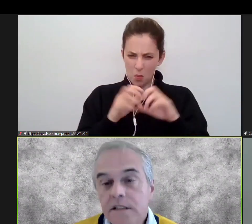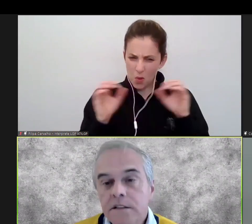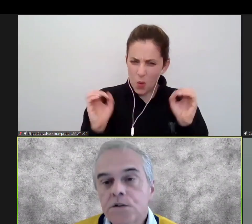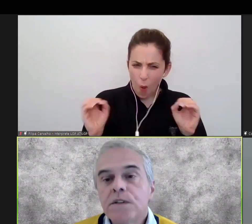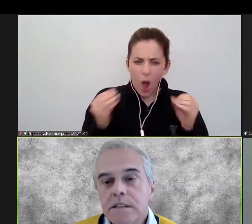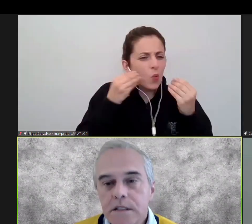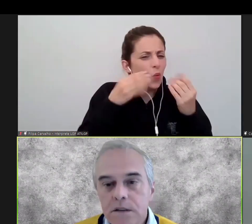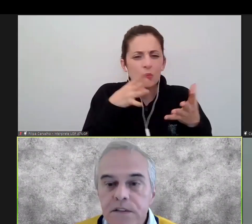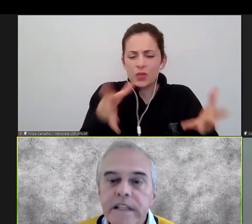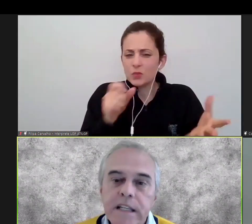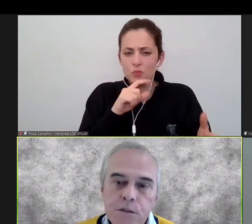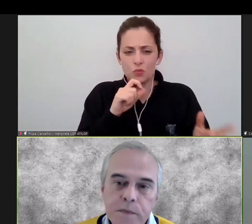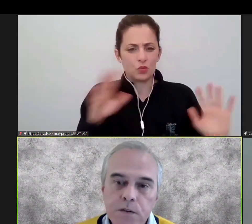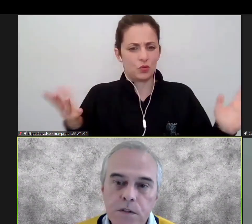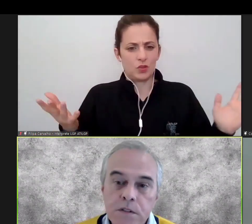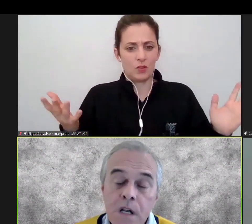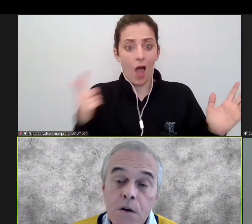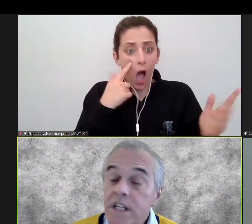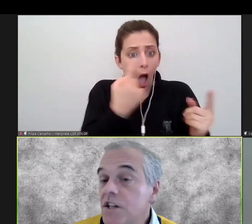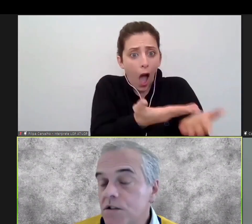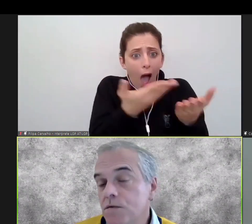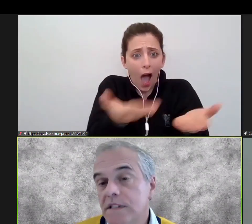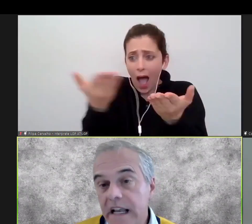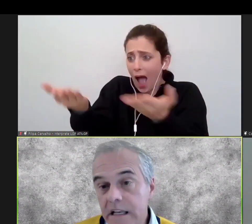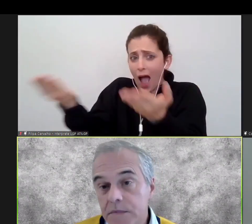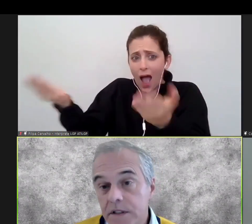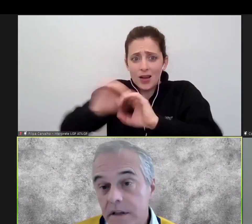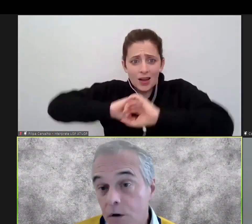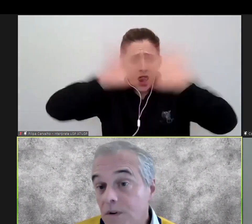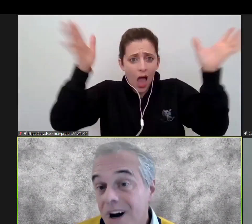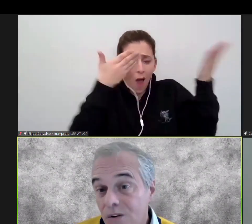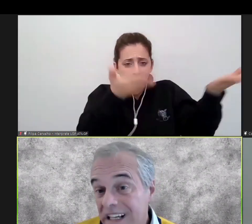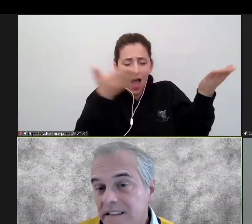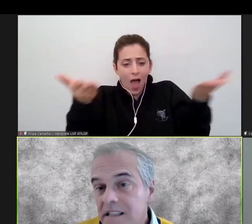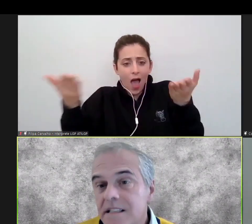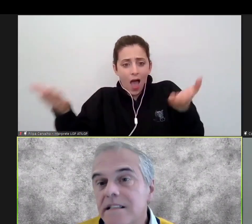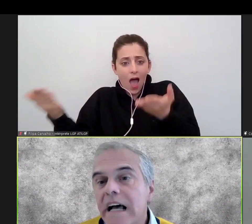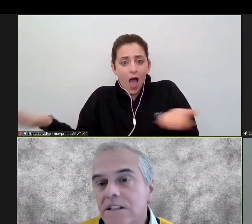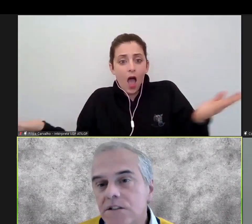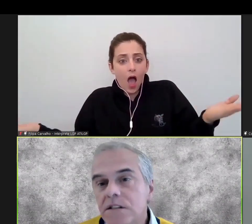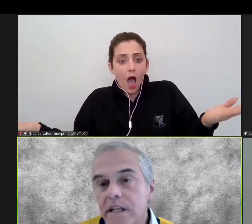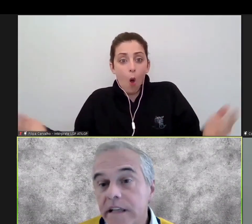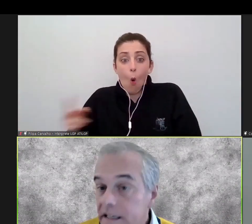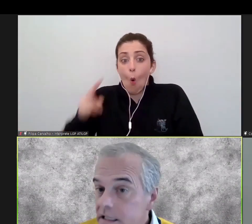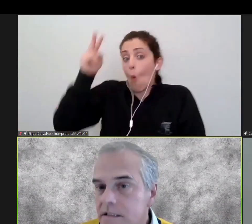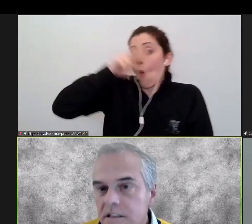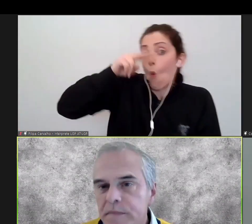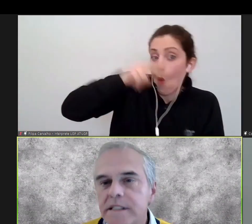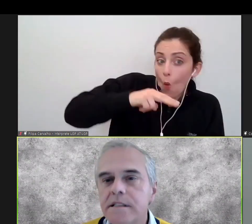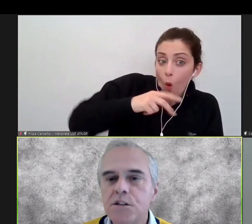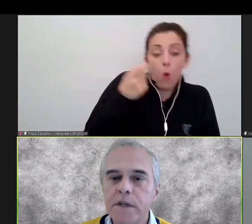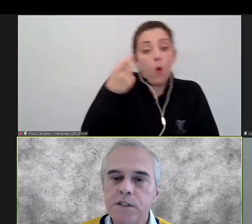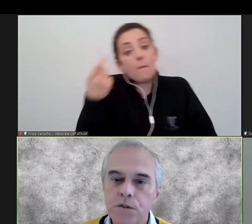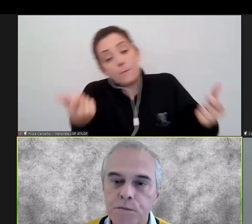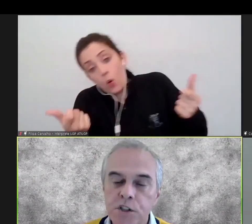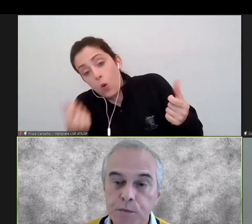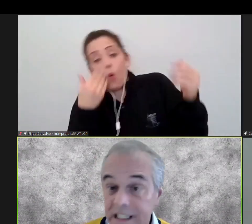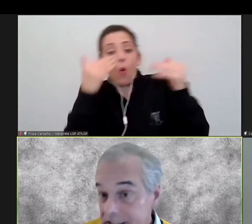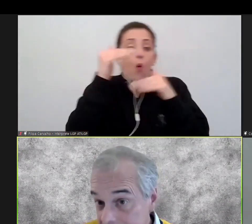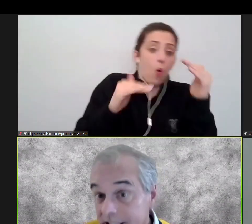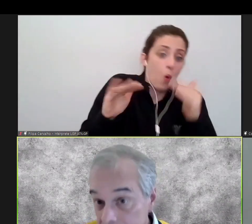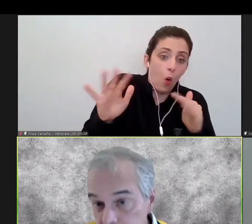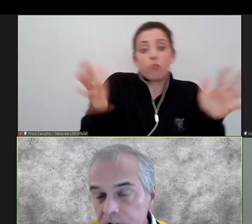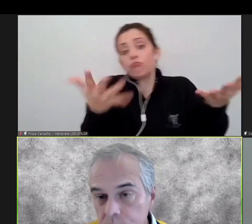Diante de tantas coisas que são evidentes para todos. O que a gente não sabe é o grau, a intensidade disso daí. É isso que precisa de mais estudos para a gente